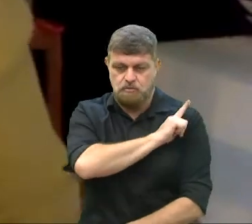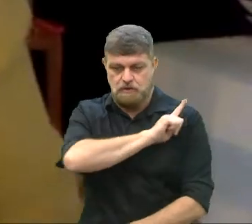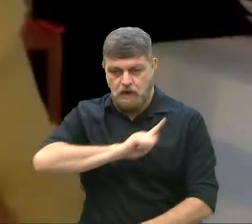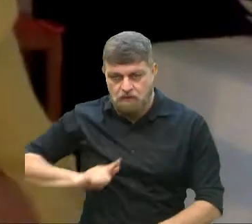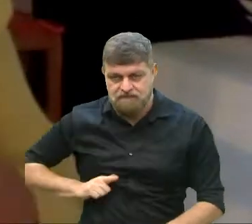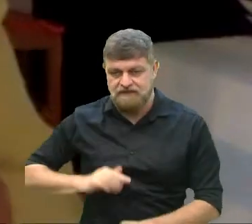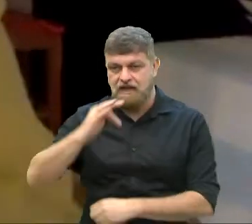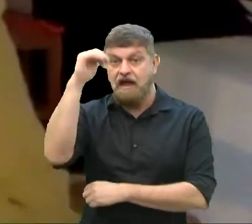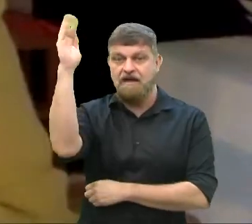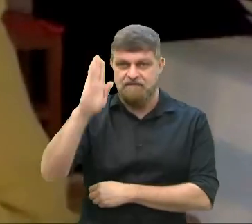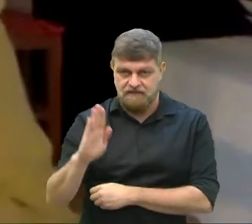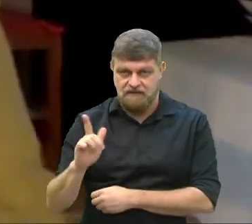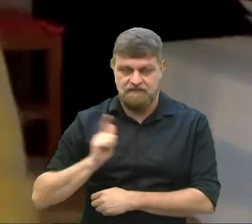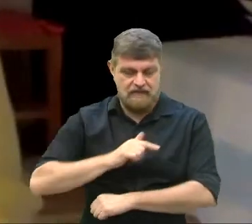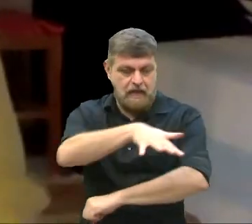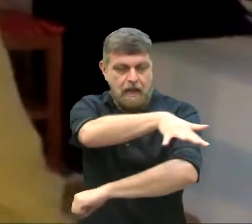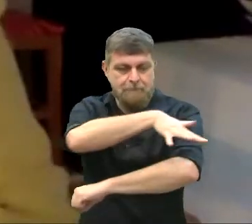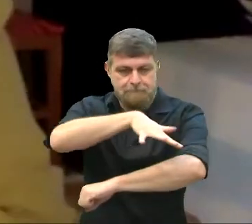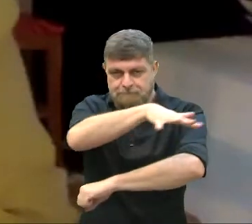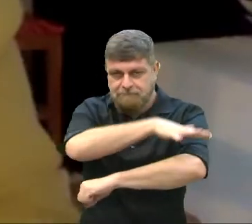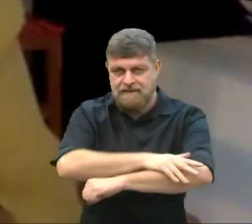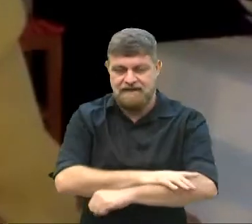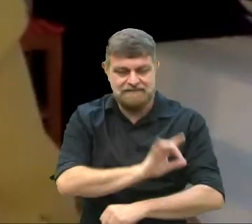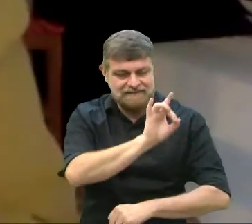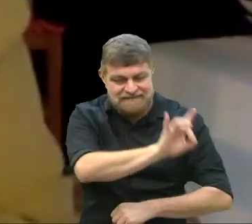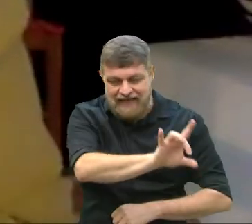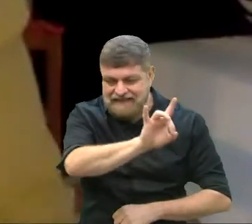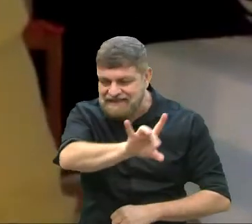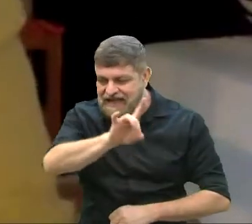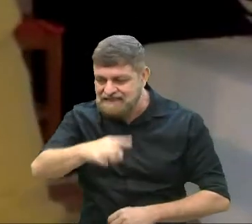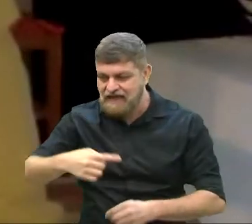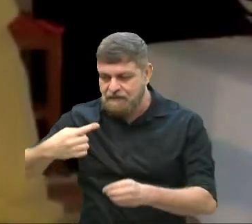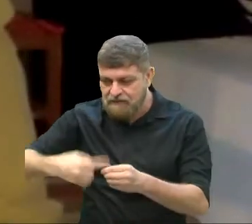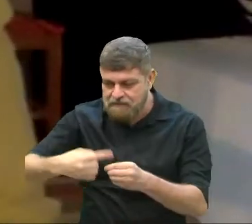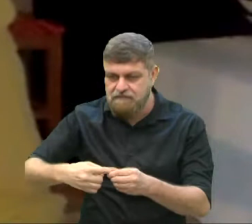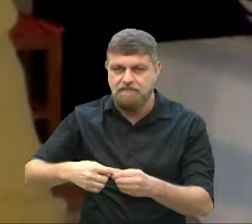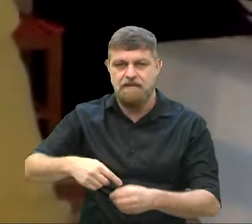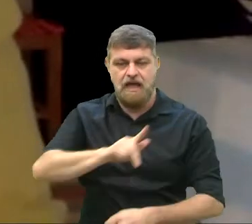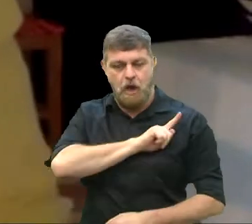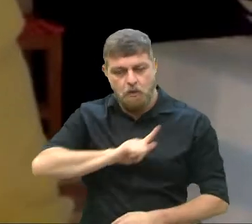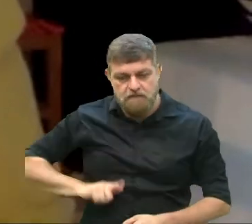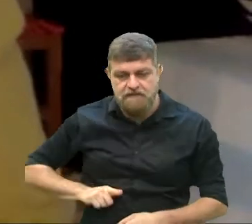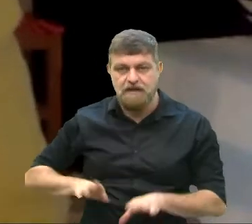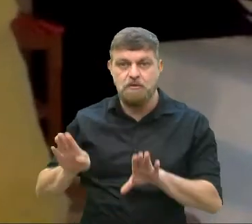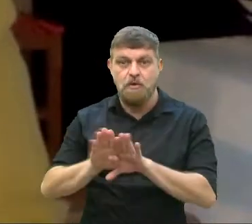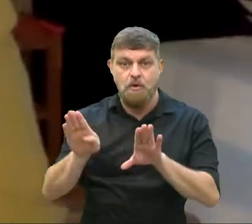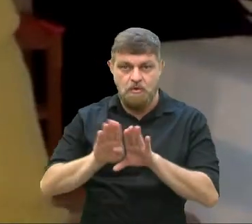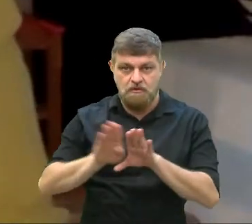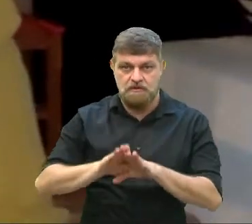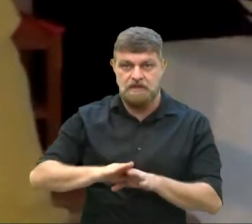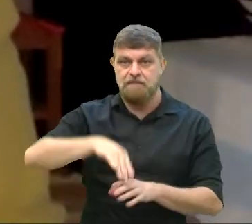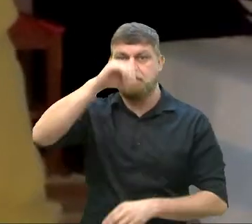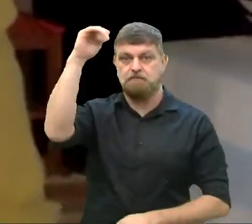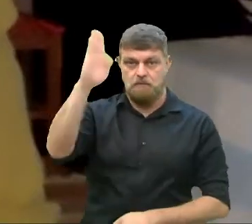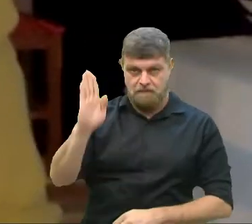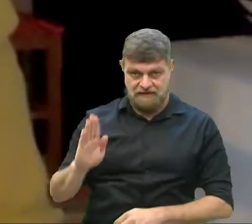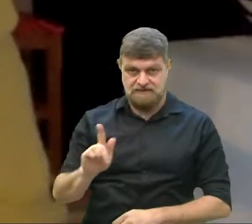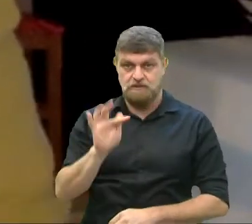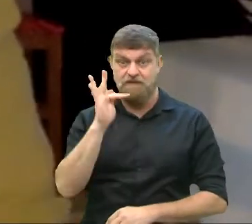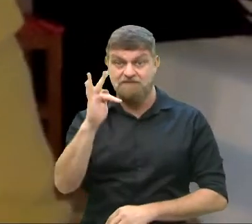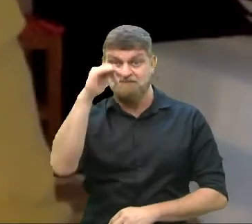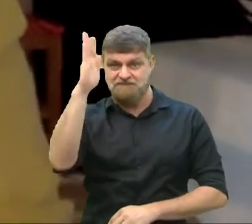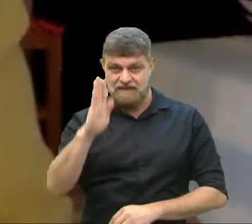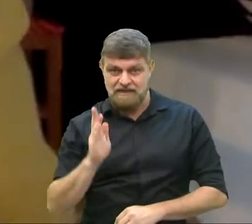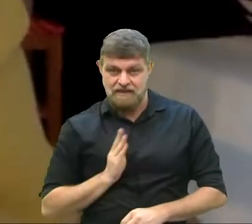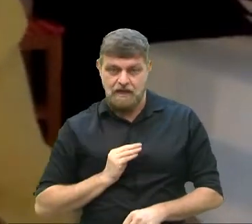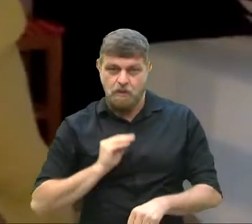parques nacionais, estaduais, municipais, então, todos os entes da federação podem e devem atuar